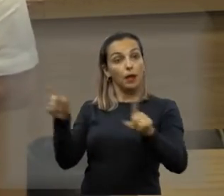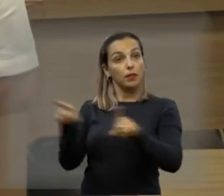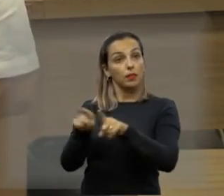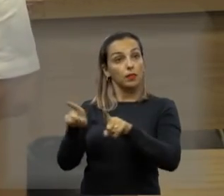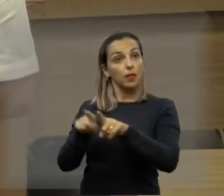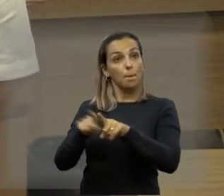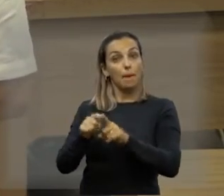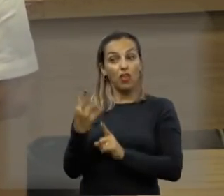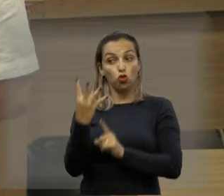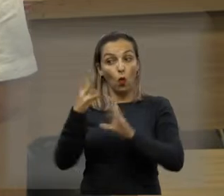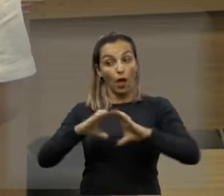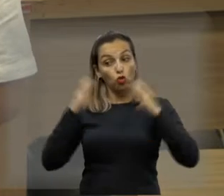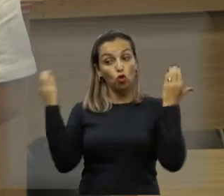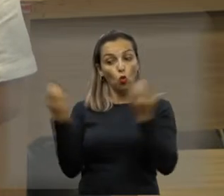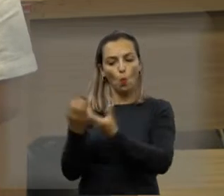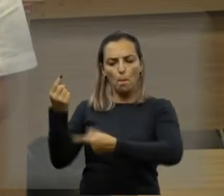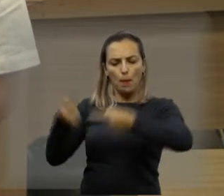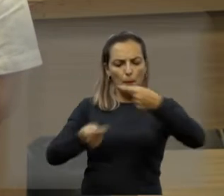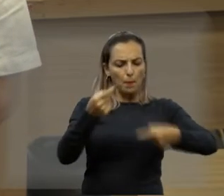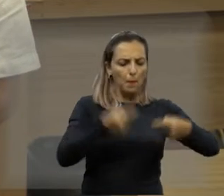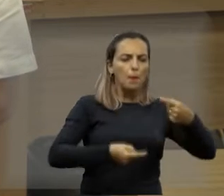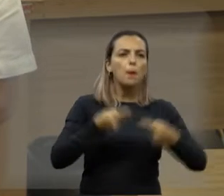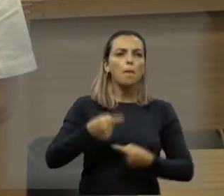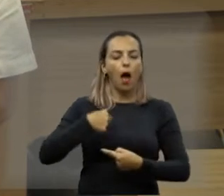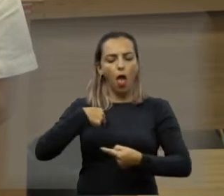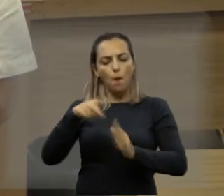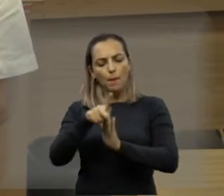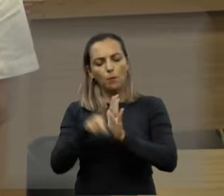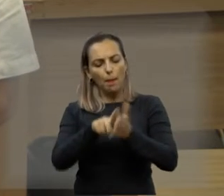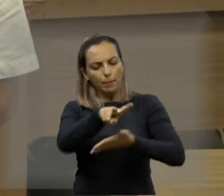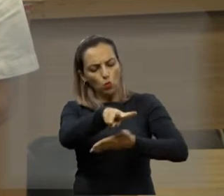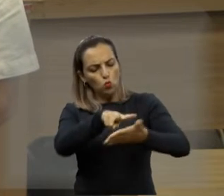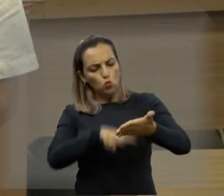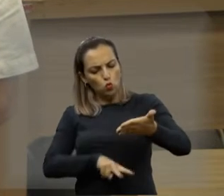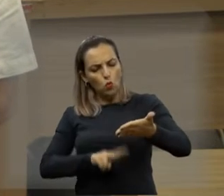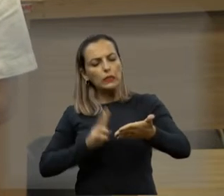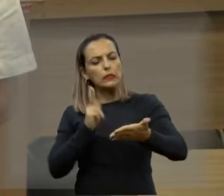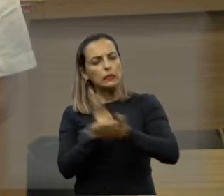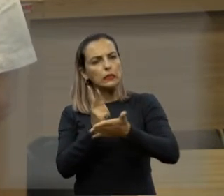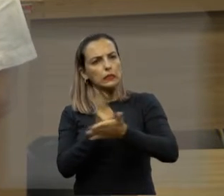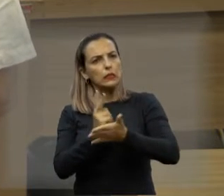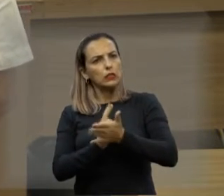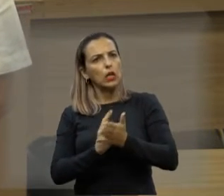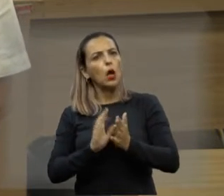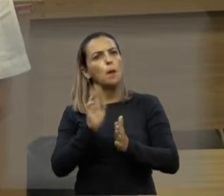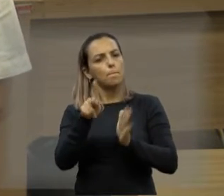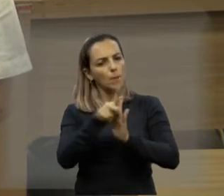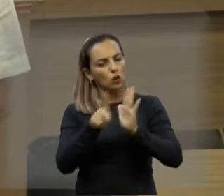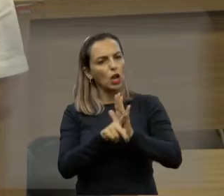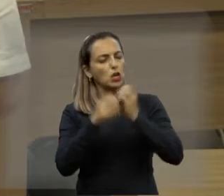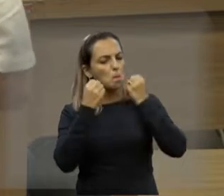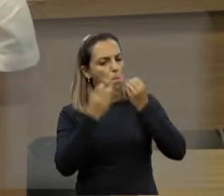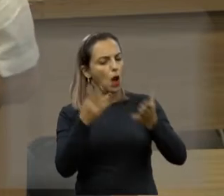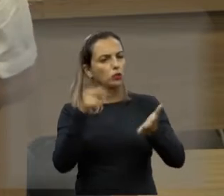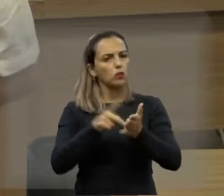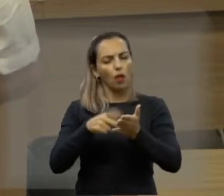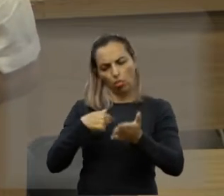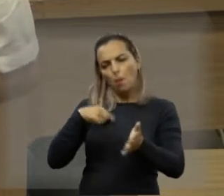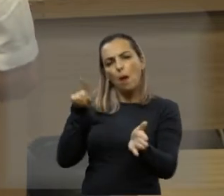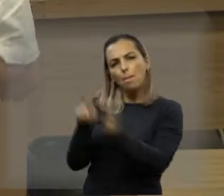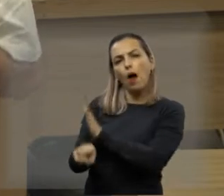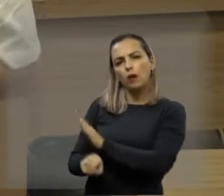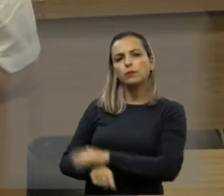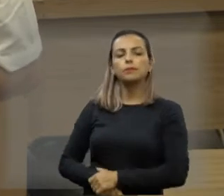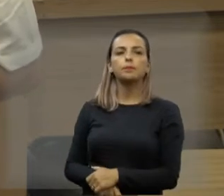né por quatro eventos vocês fizeram debateram eu livro Projeto na íntegra várias vezes o projeto é muito bom mesmo eu queria só fazer uma